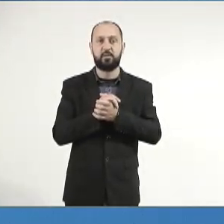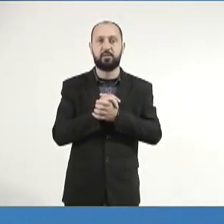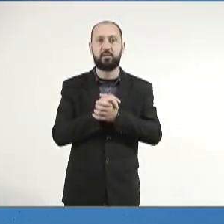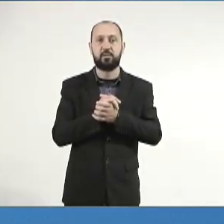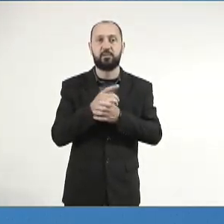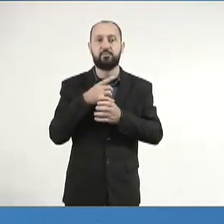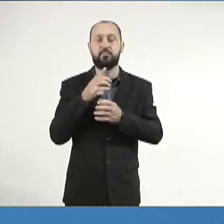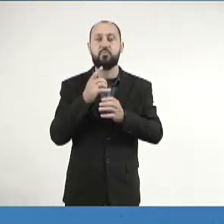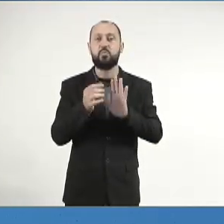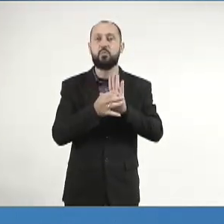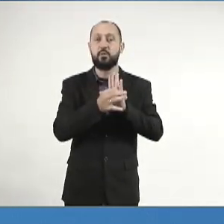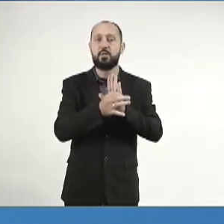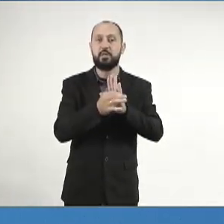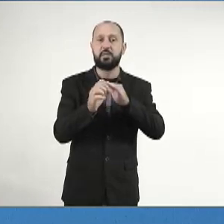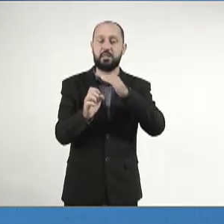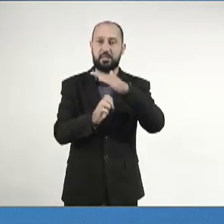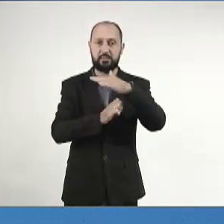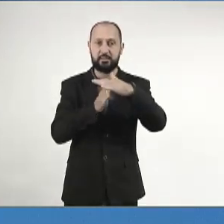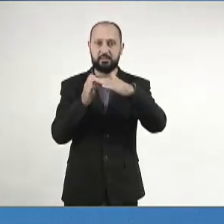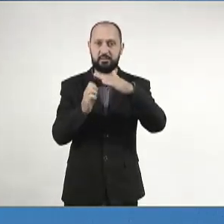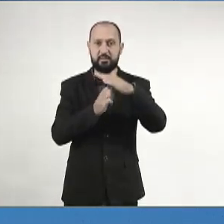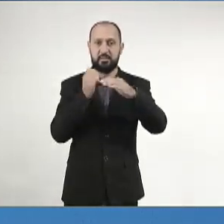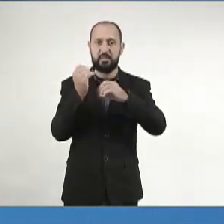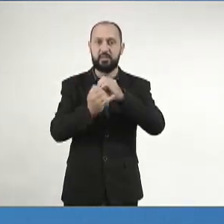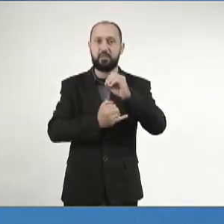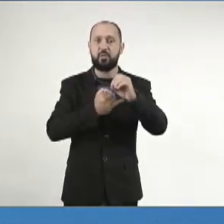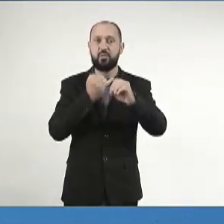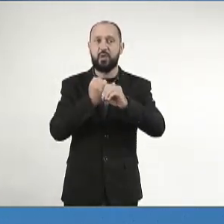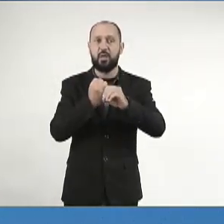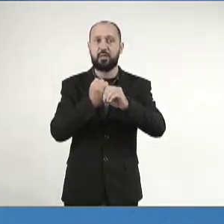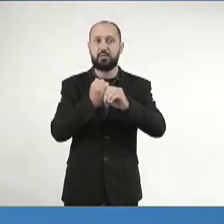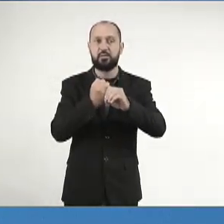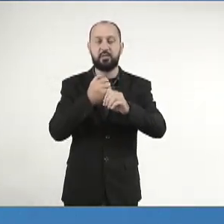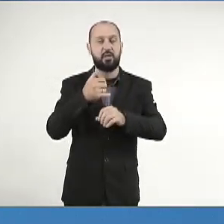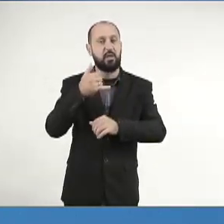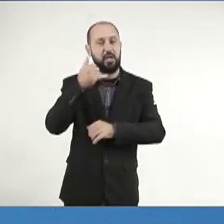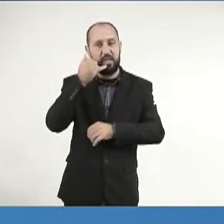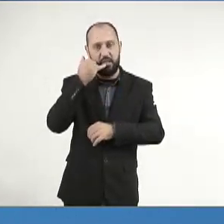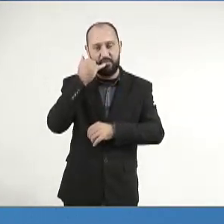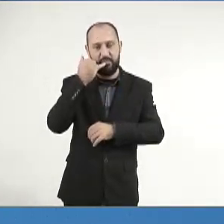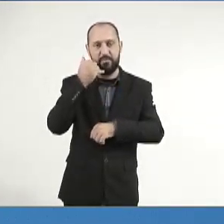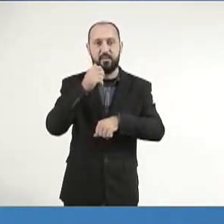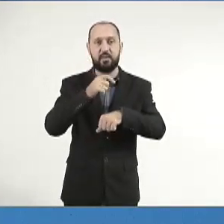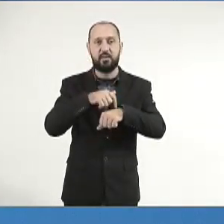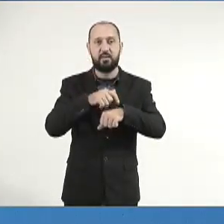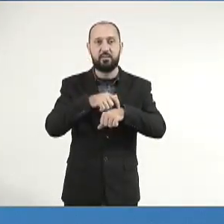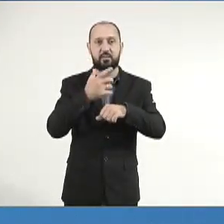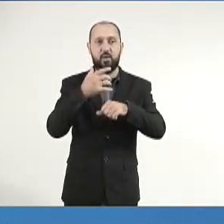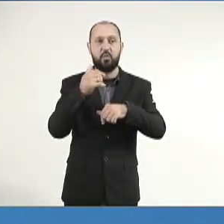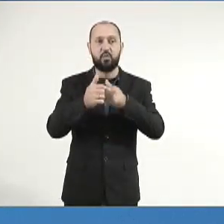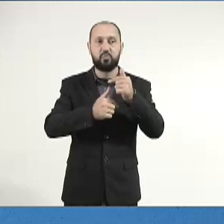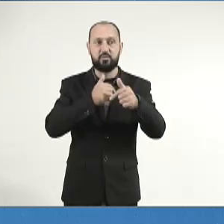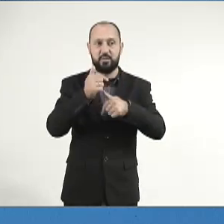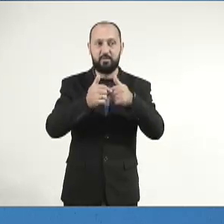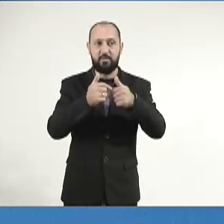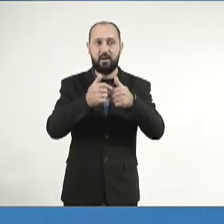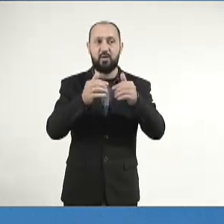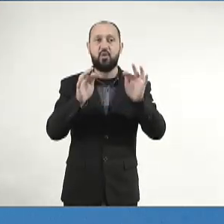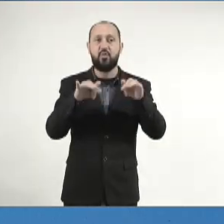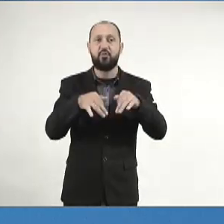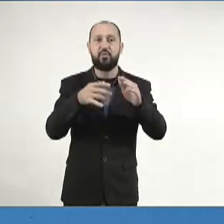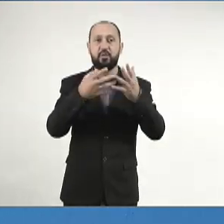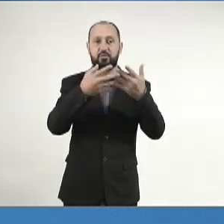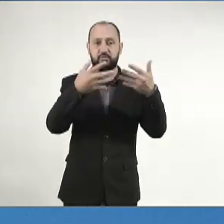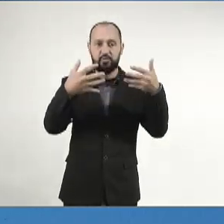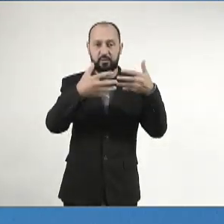onde indica que as empresas de internet, de telefonia, que quando desativado o serviço, faça a